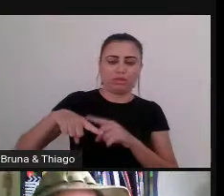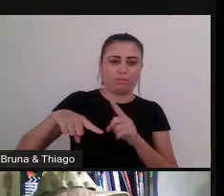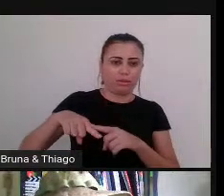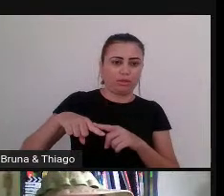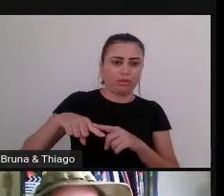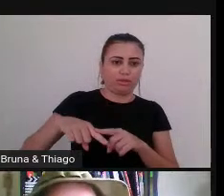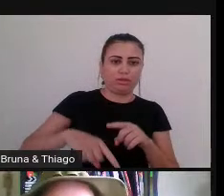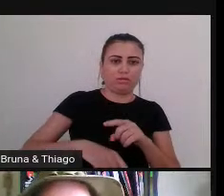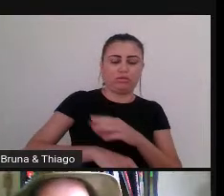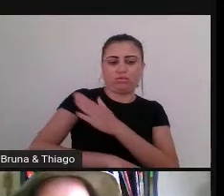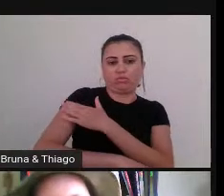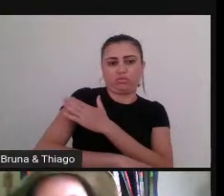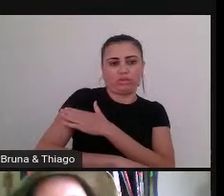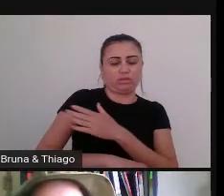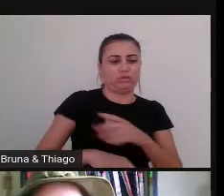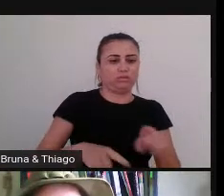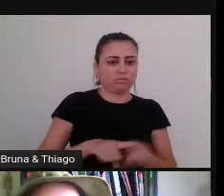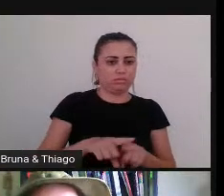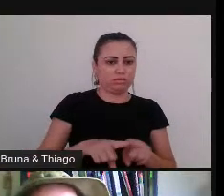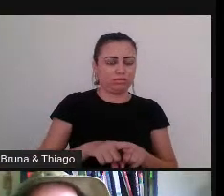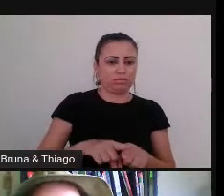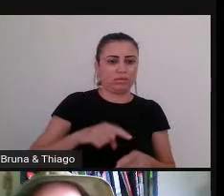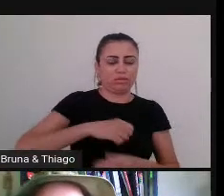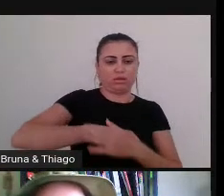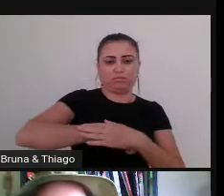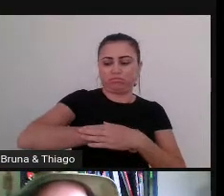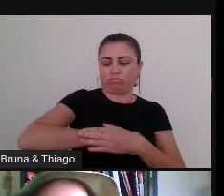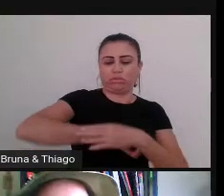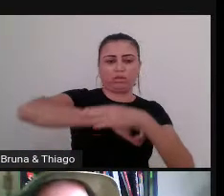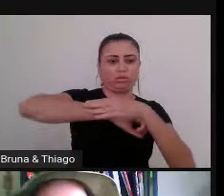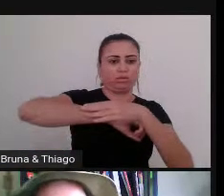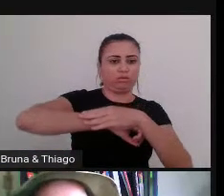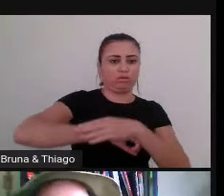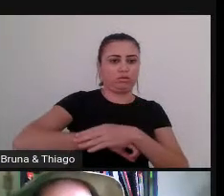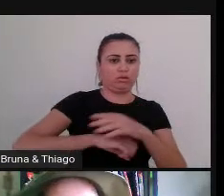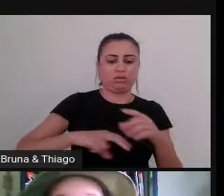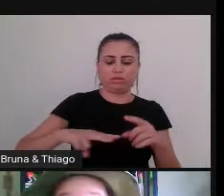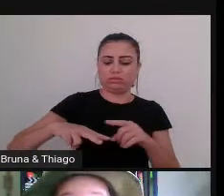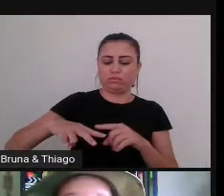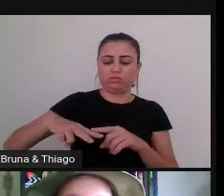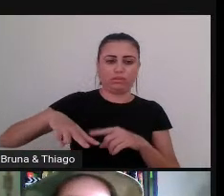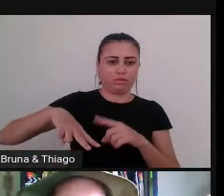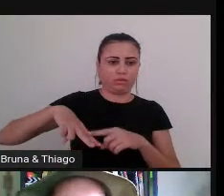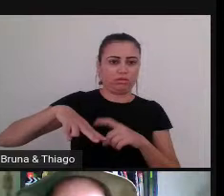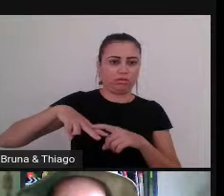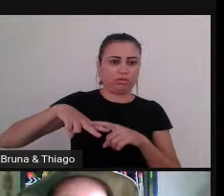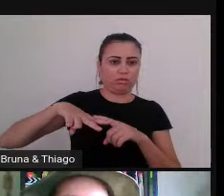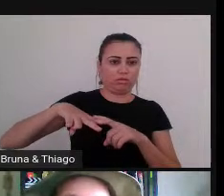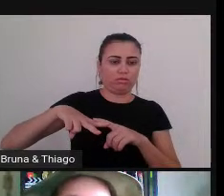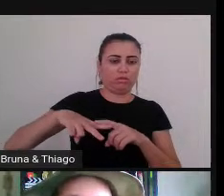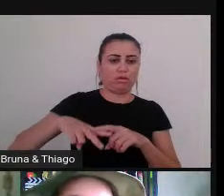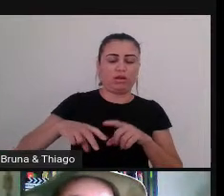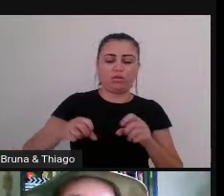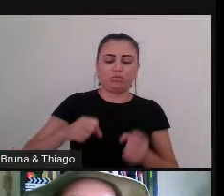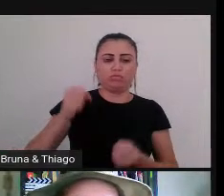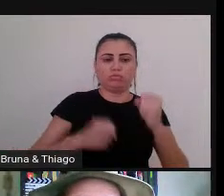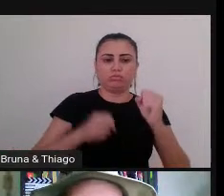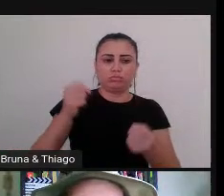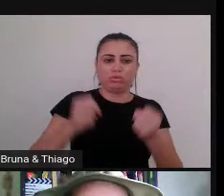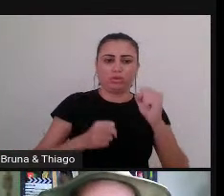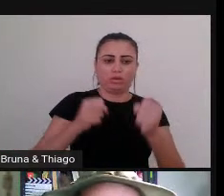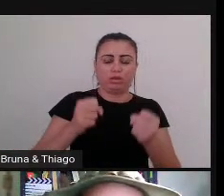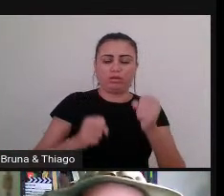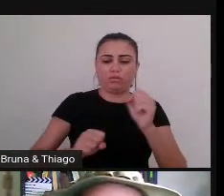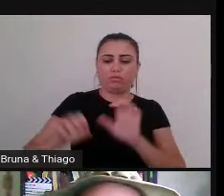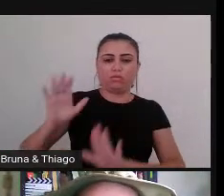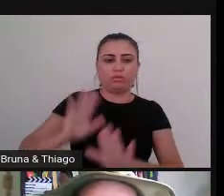no braço, levanta ele, né? Faça ele tipo uma tipoiazinha. Se for na perna, tenta manter ele elevado. Se estiver dentro do carro, leve a perna para auxiliar na circulação.